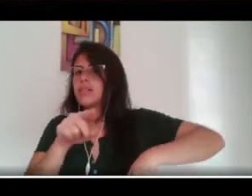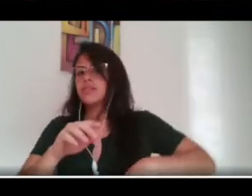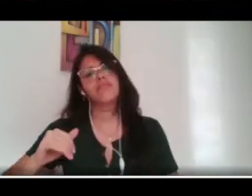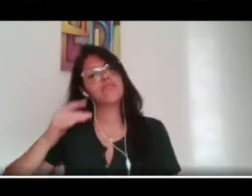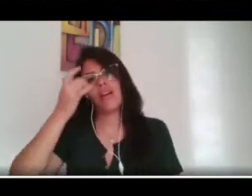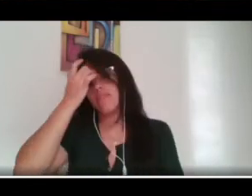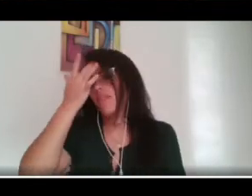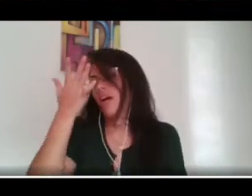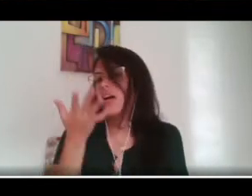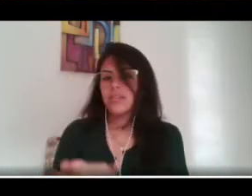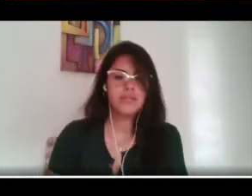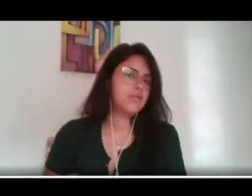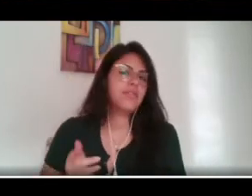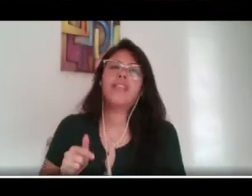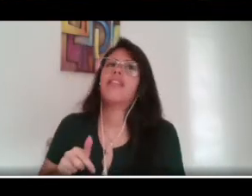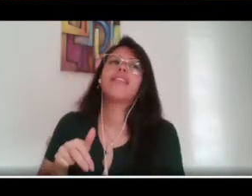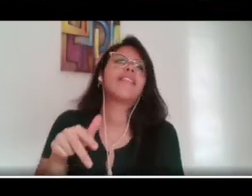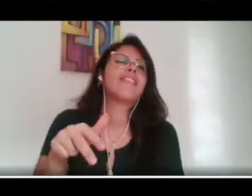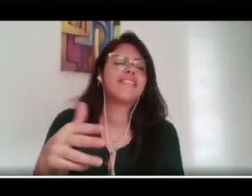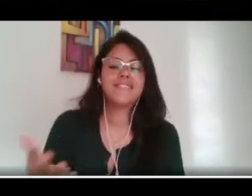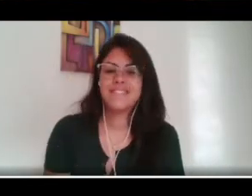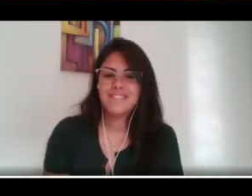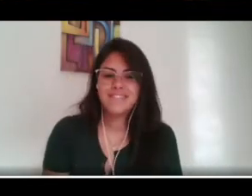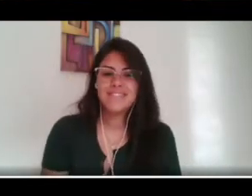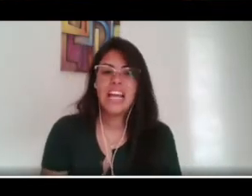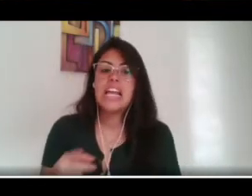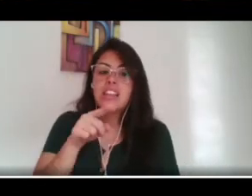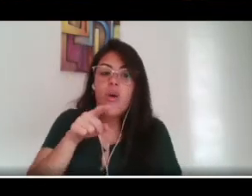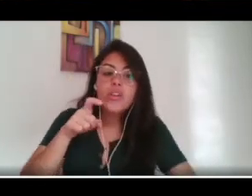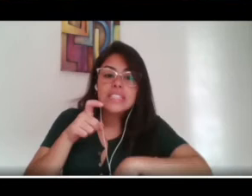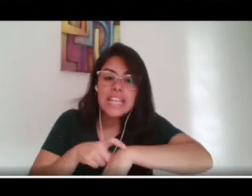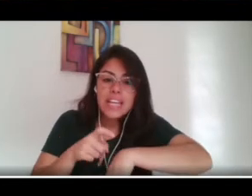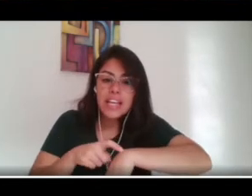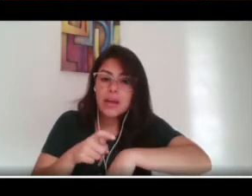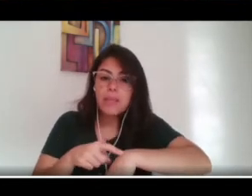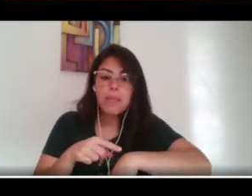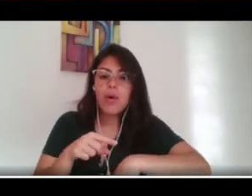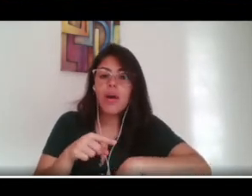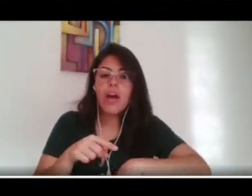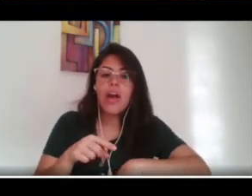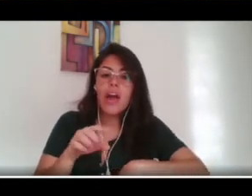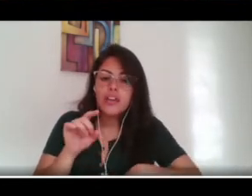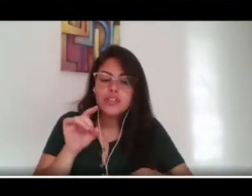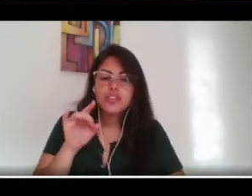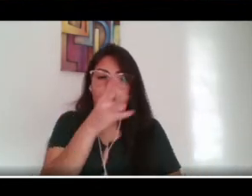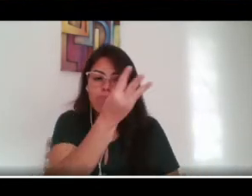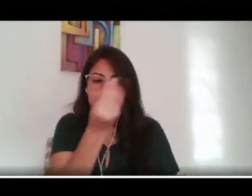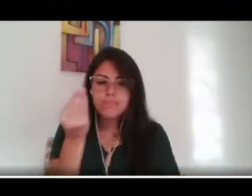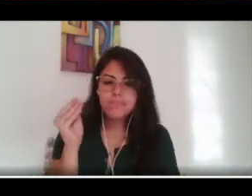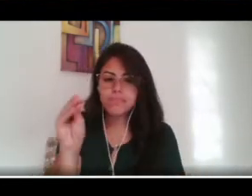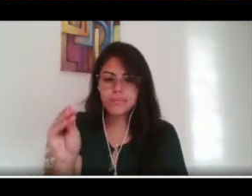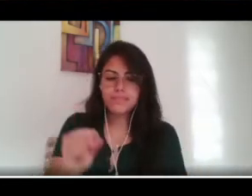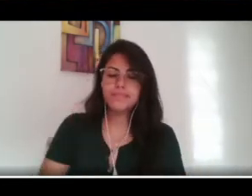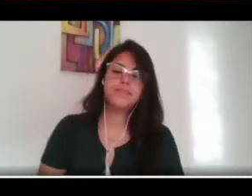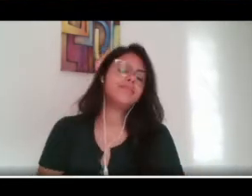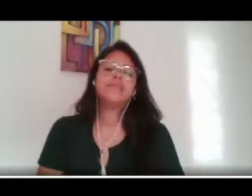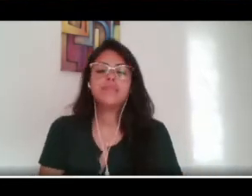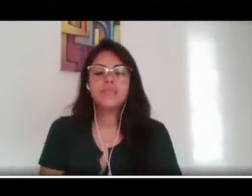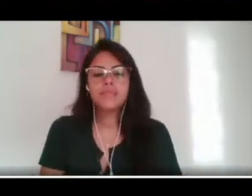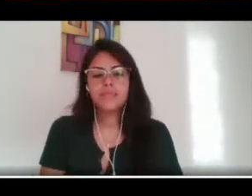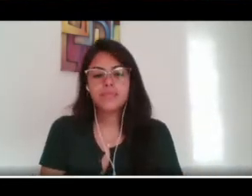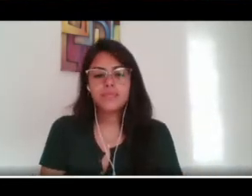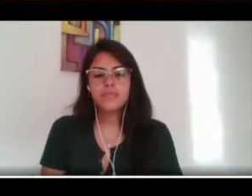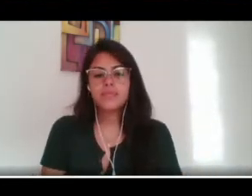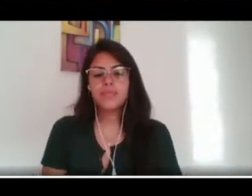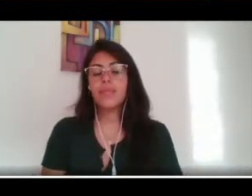ó, para achar o deslocamento em x é o tempo de queda. Então, o deslocamento vai ser a velocidade inicial em x vezes t,